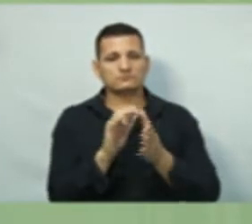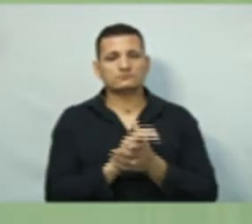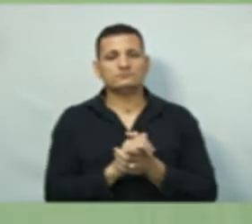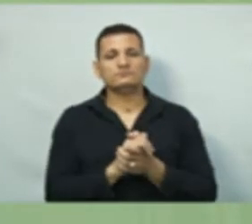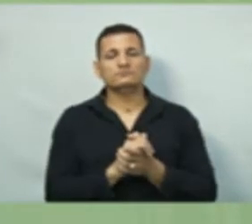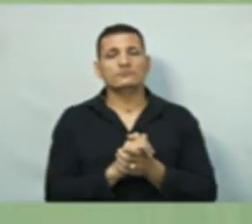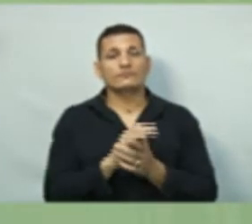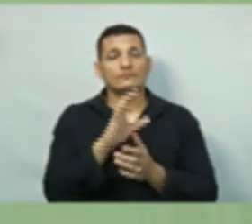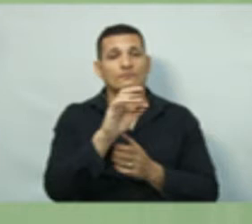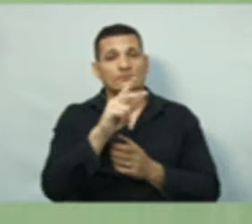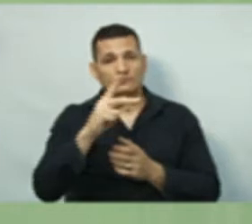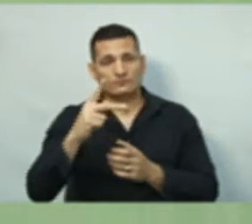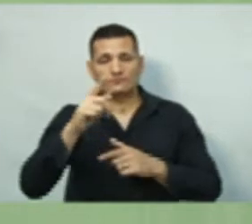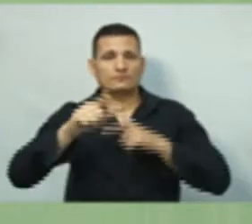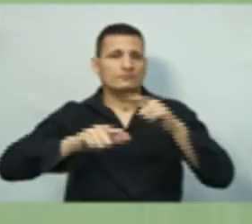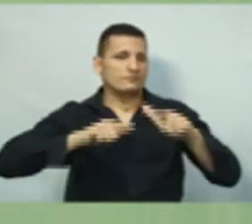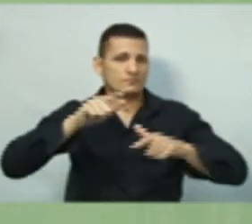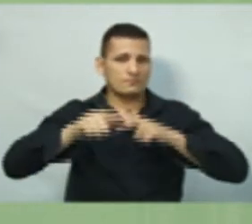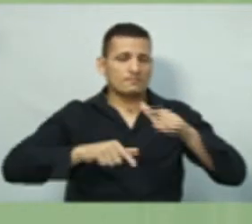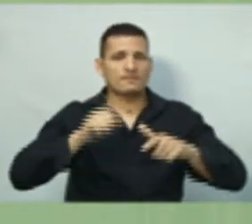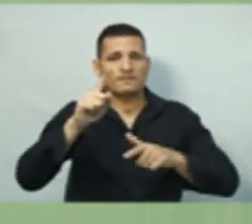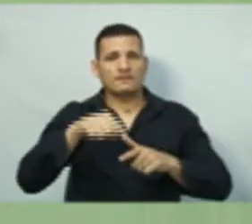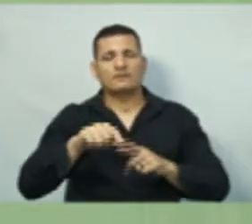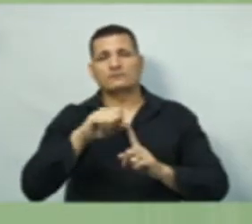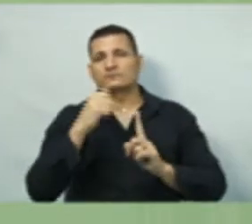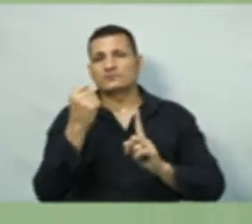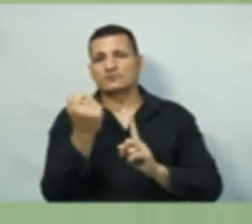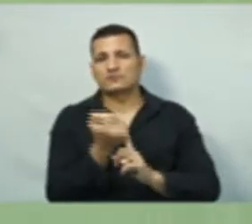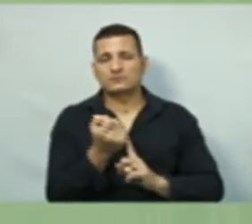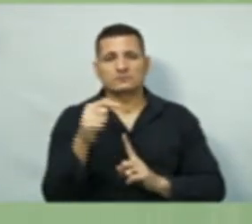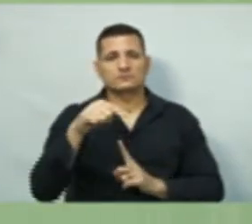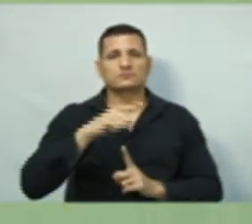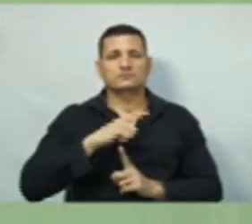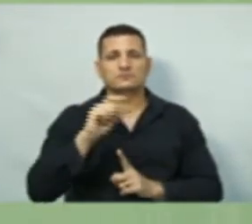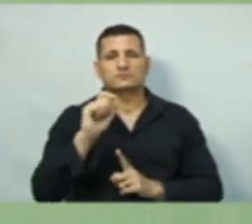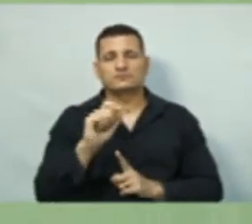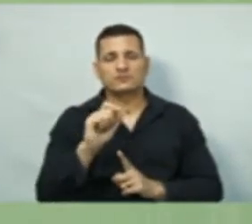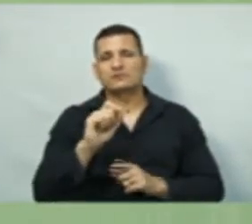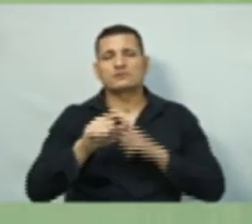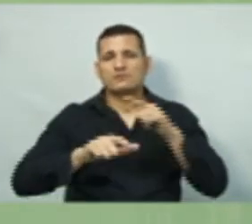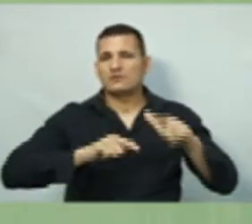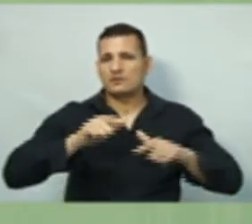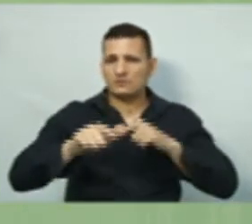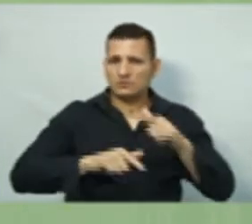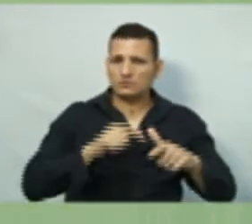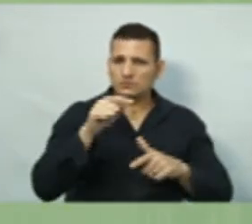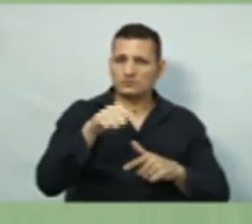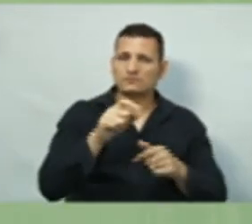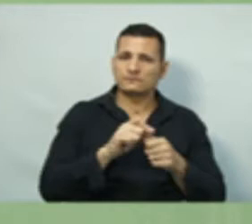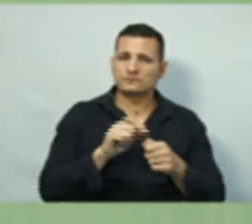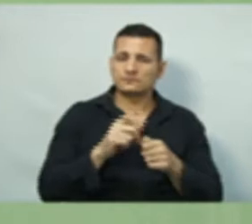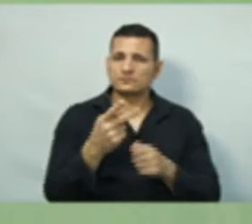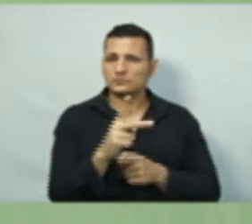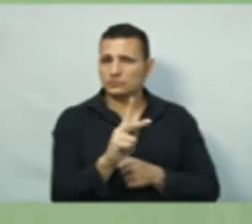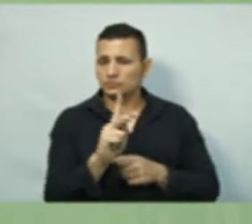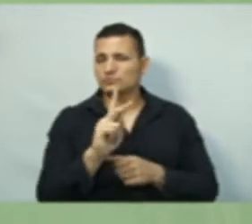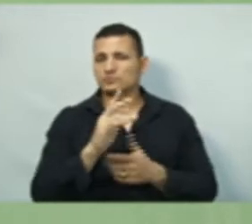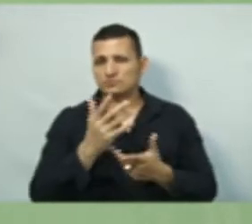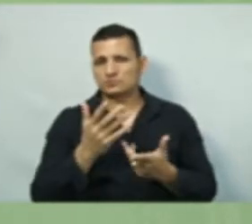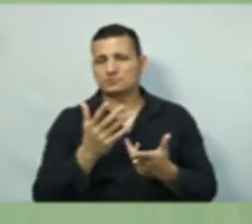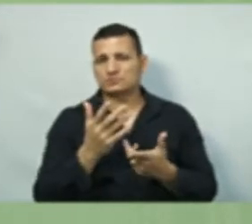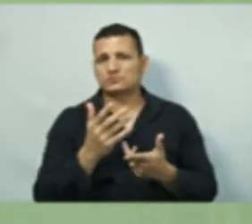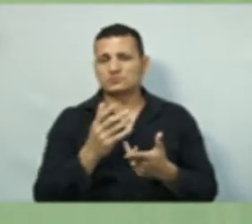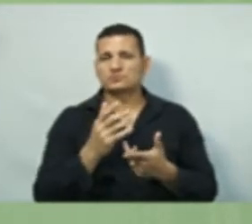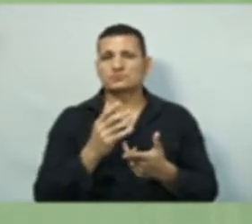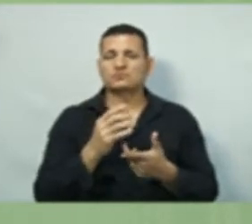Considera-se cooperativa de trabalho a sociedade constituída por trabalhadores para o exercício de suas atividades laborativas